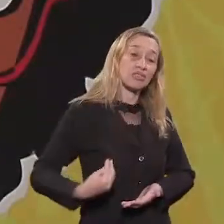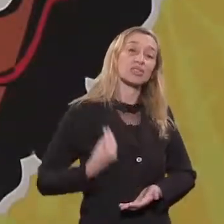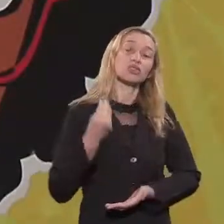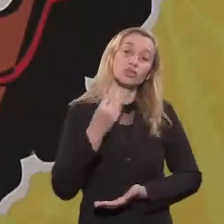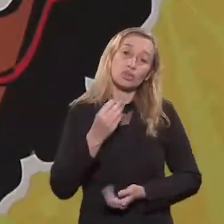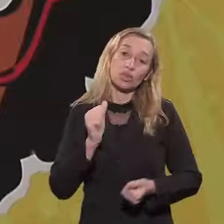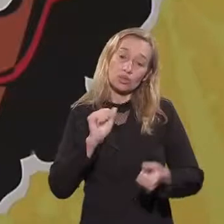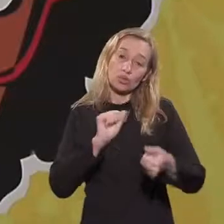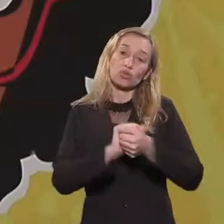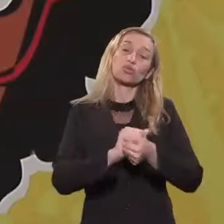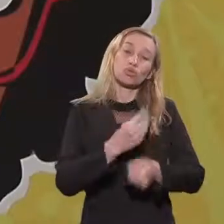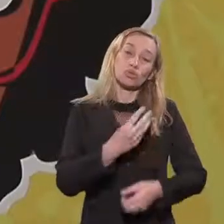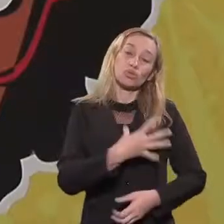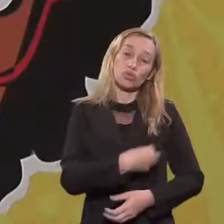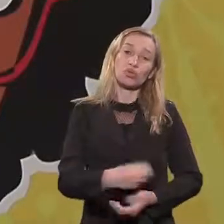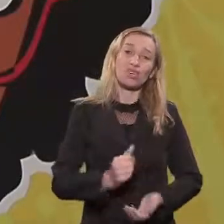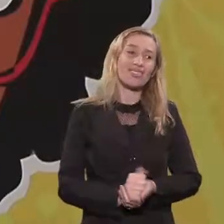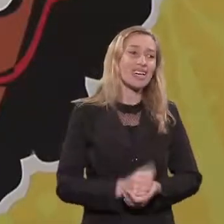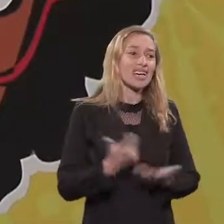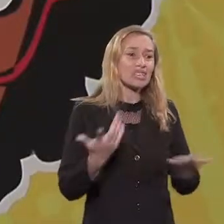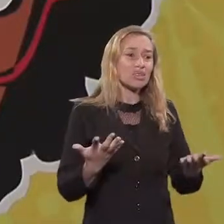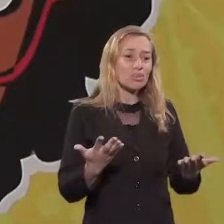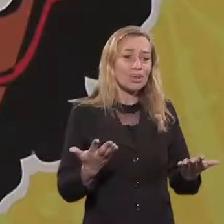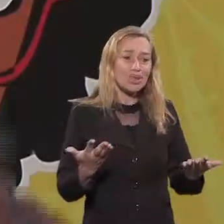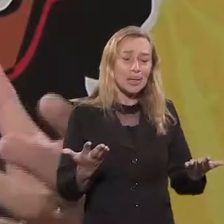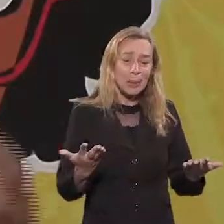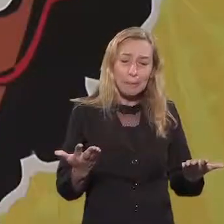autismo. Então, esse refrigério,